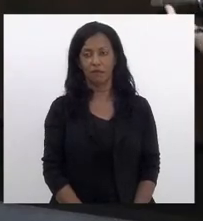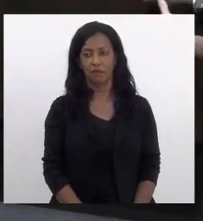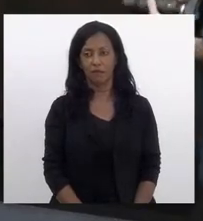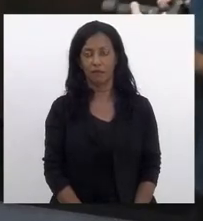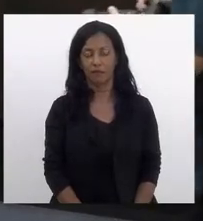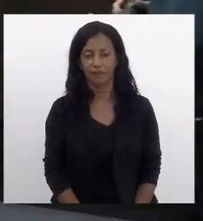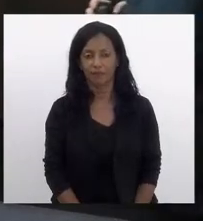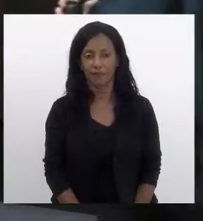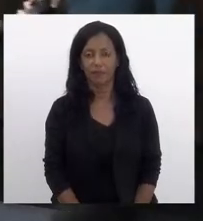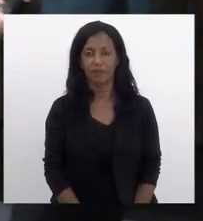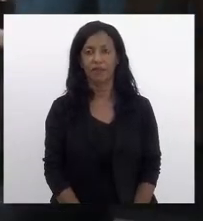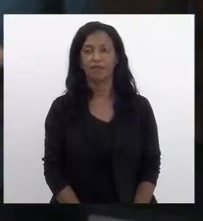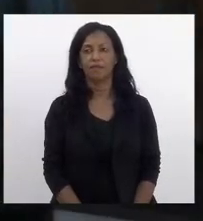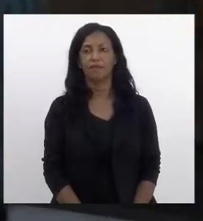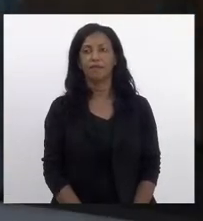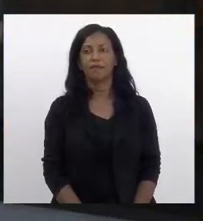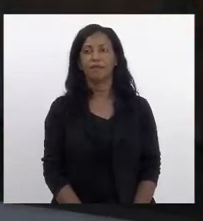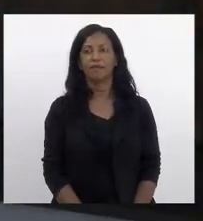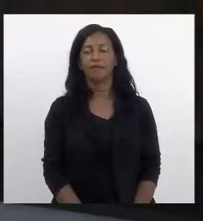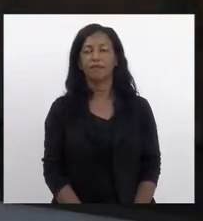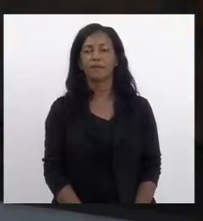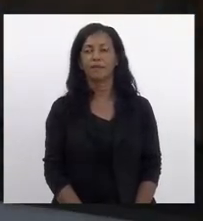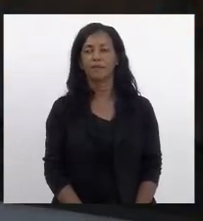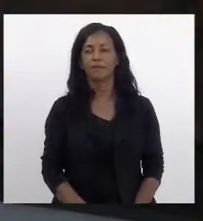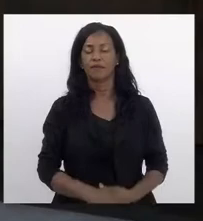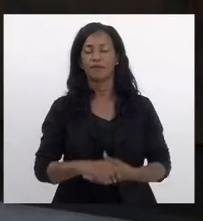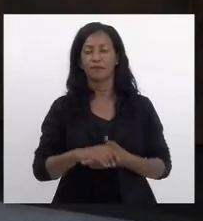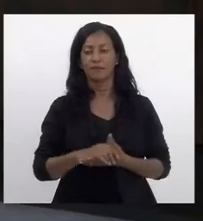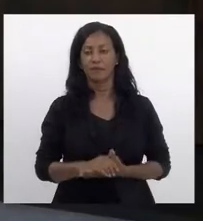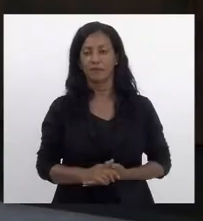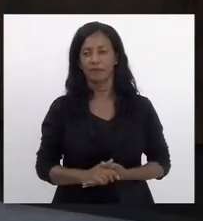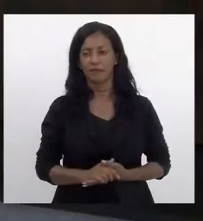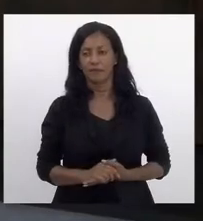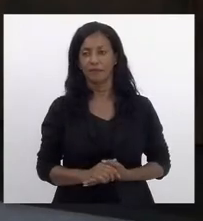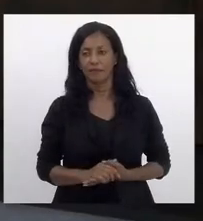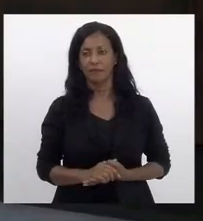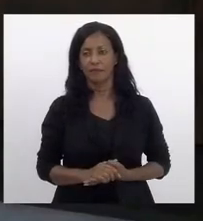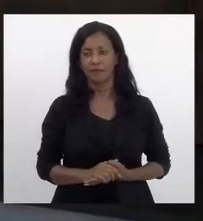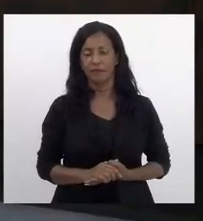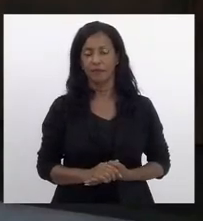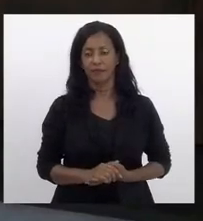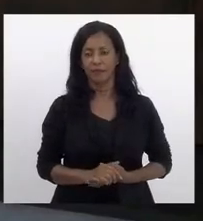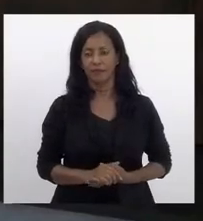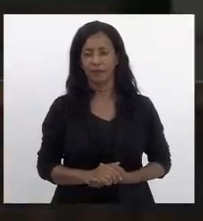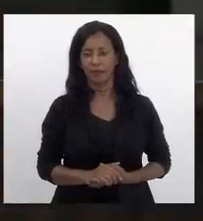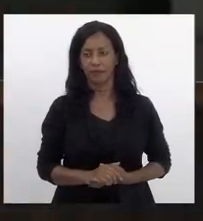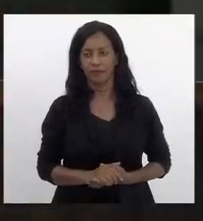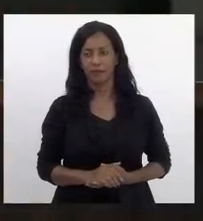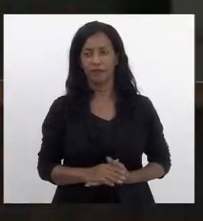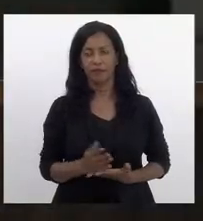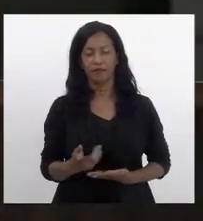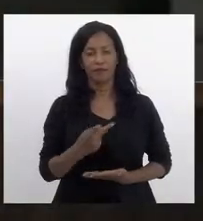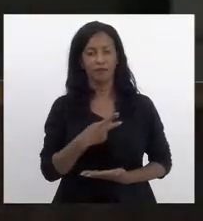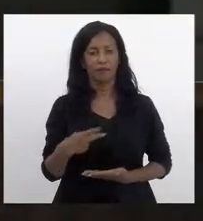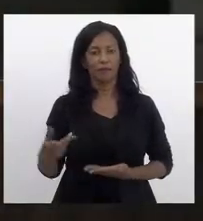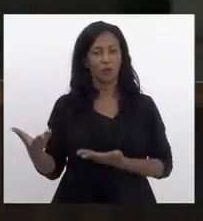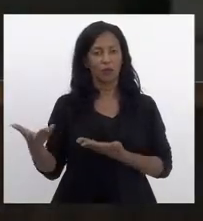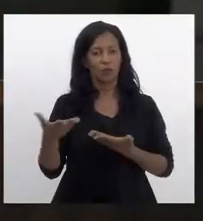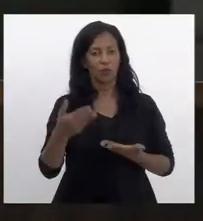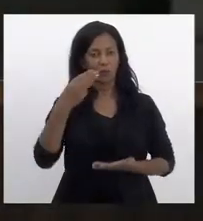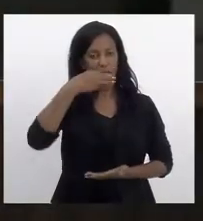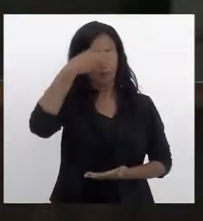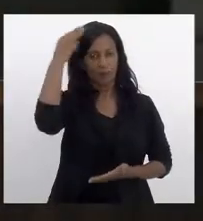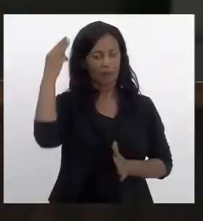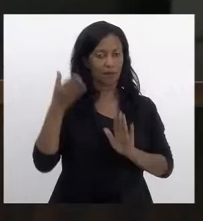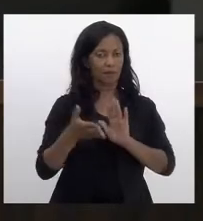sou eu, tá certo. É isso aí, Vossa Excelência quer ouvir isso, deputado Luiz? Com todo... Então, a presidência convida o deputado Márcio Pacheco